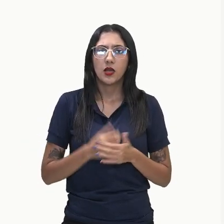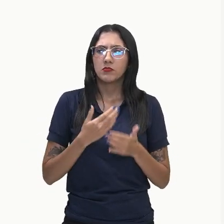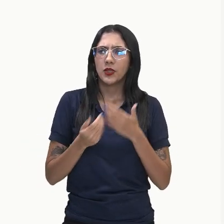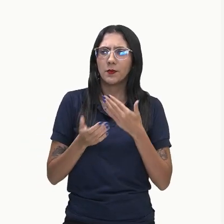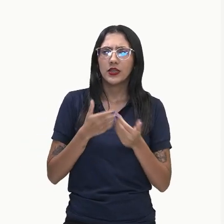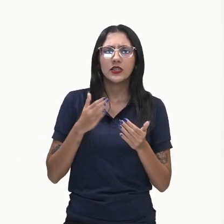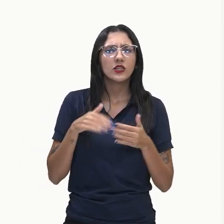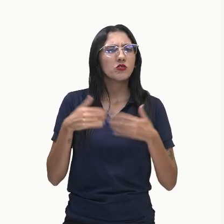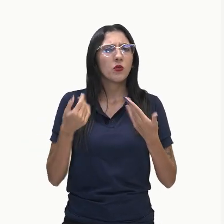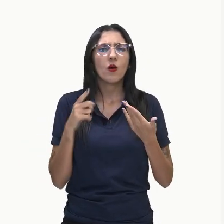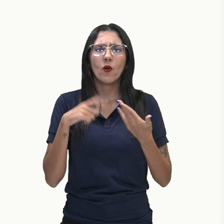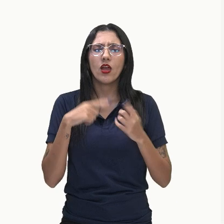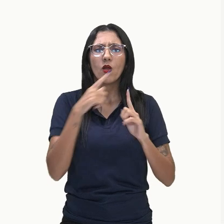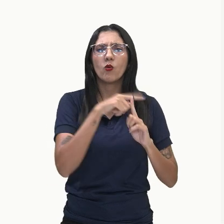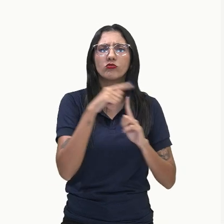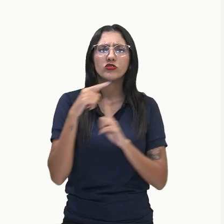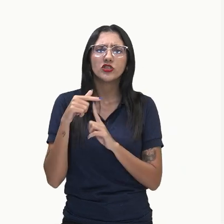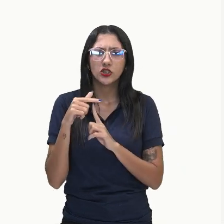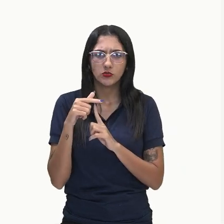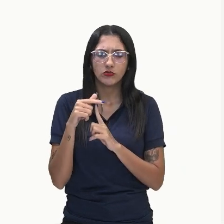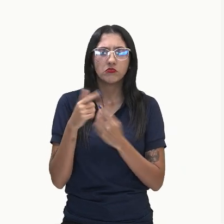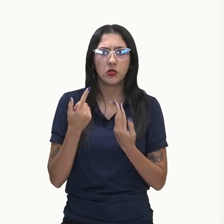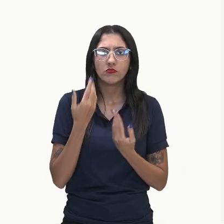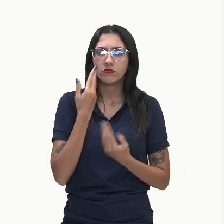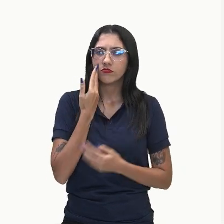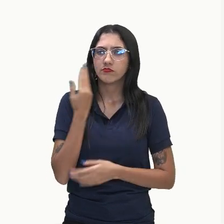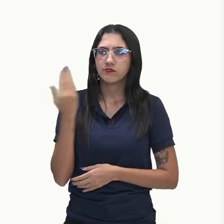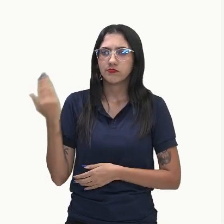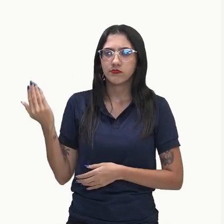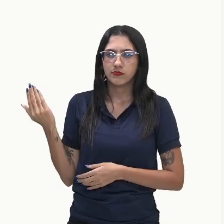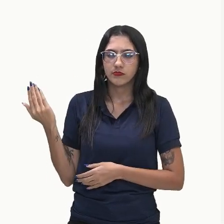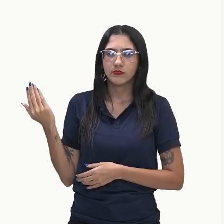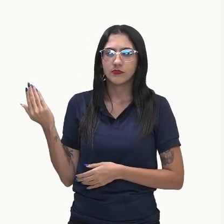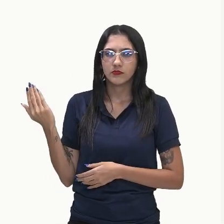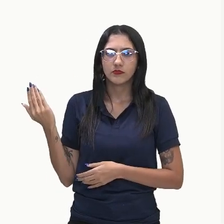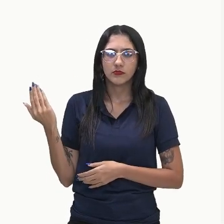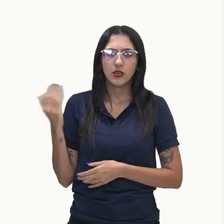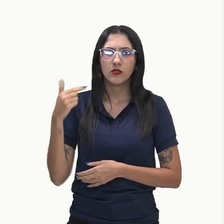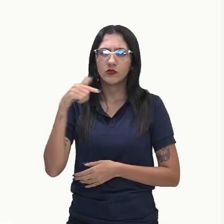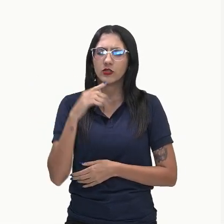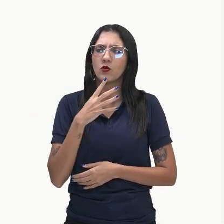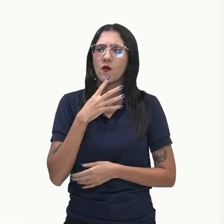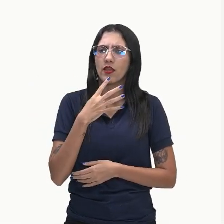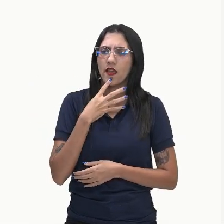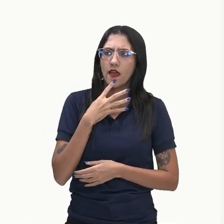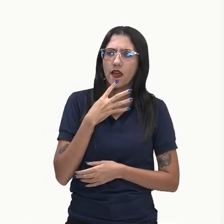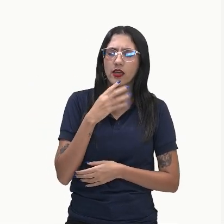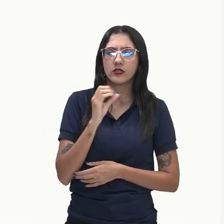seu formato, o que é que isso significa? Ele pode estar nesse formato tradicional, ele